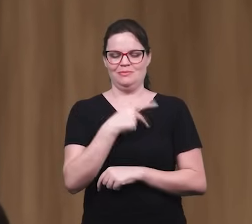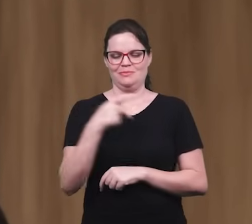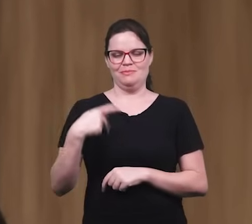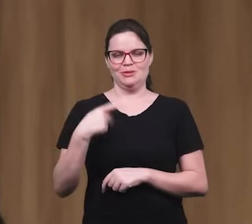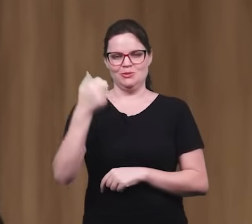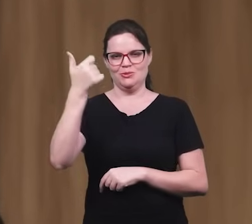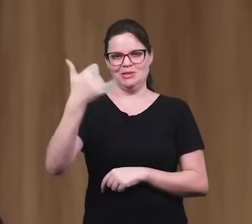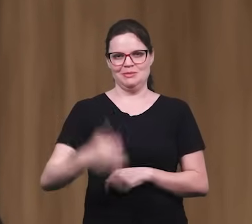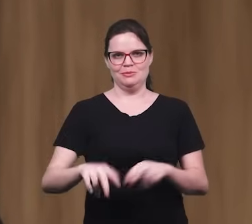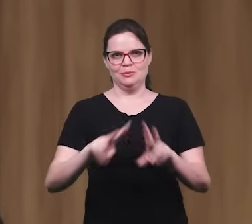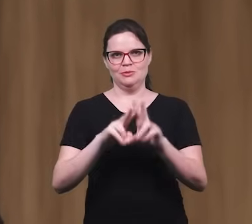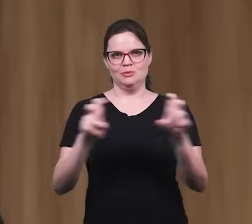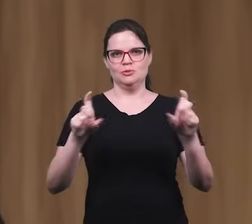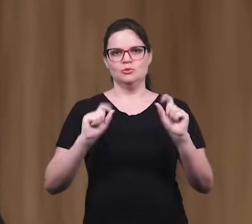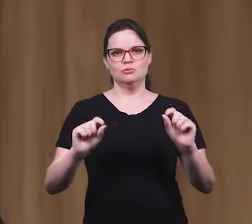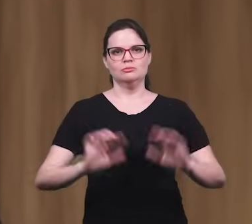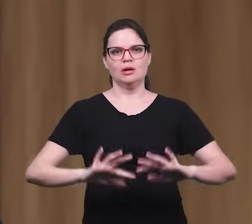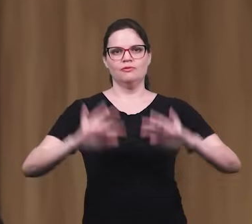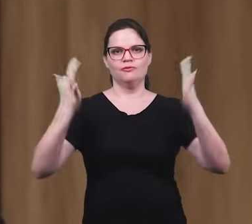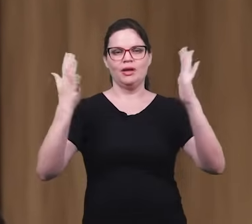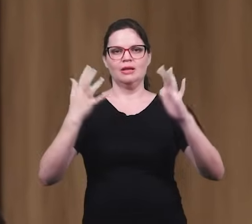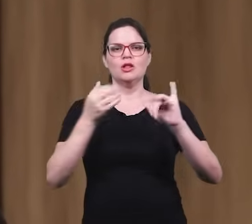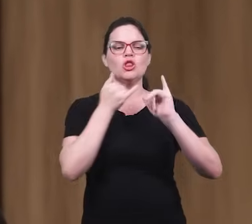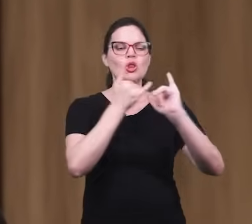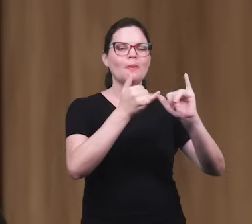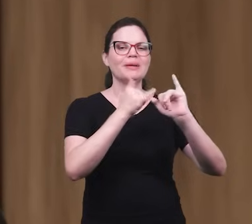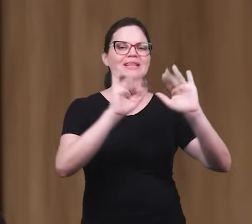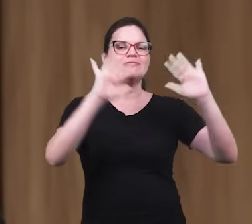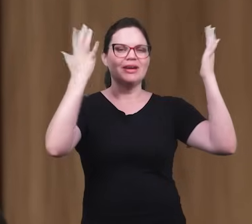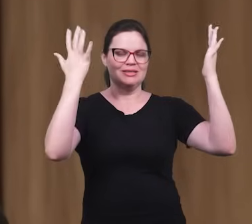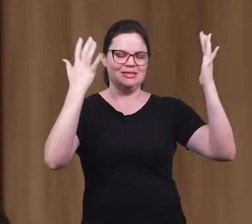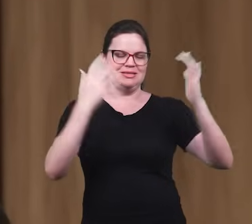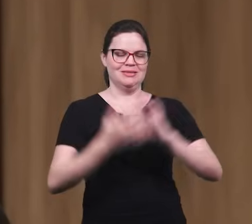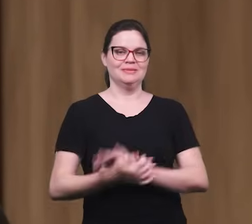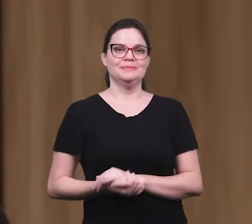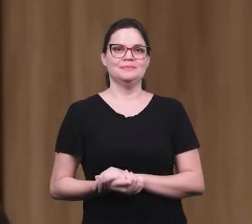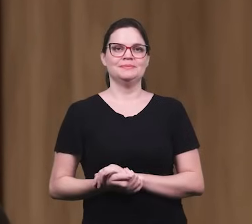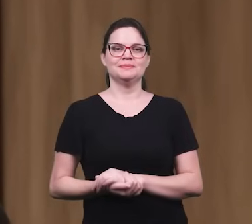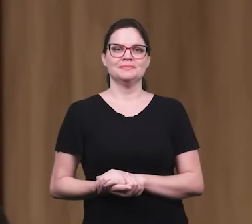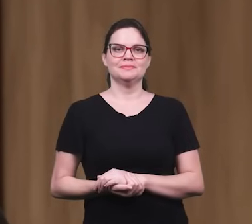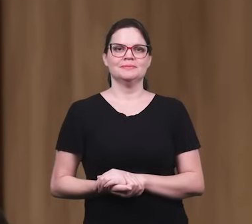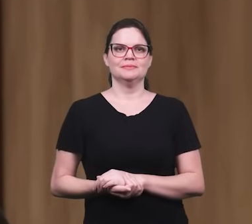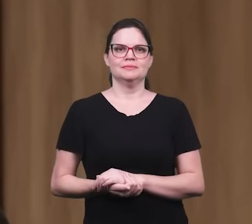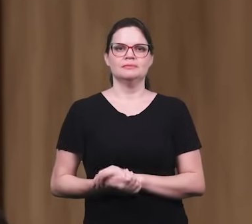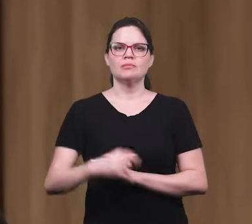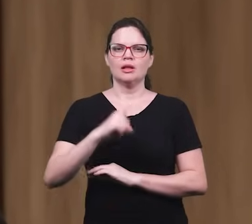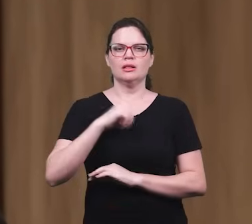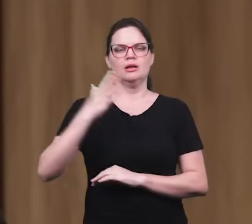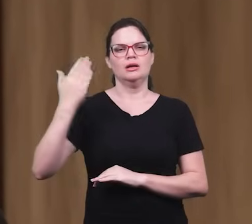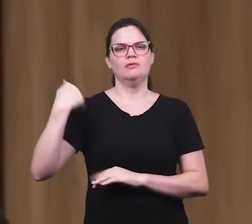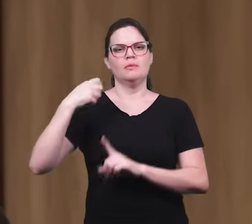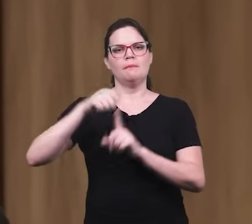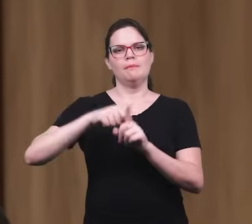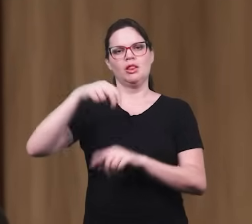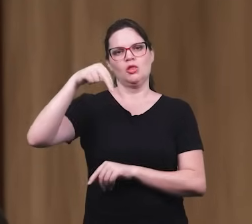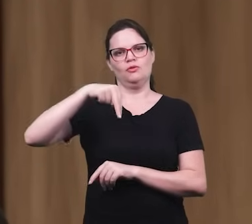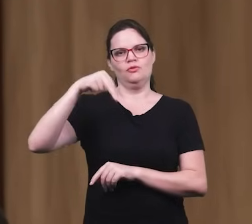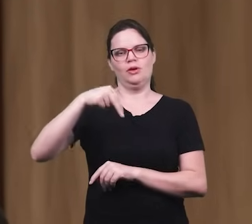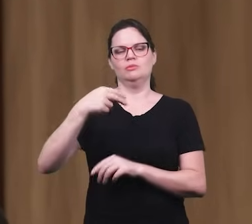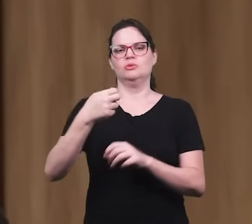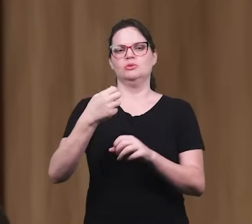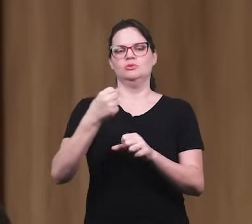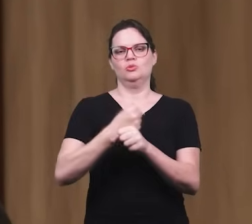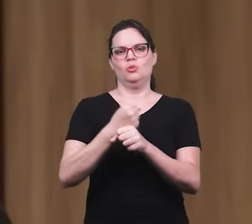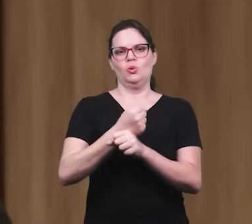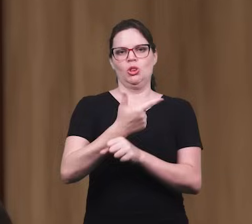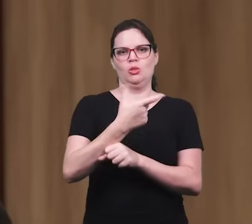Alexandre Paulino a respeito de um evento, né, que é o Trombetas e Festas. Nós tivemos o último, que foi em novembro de